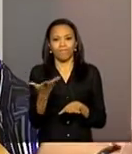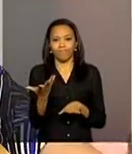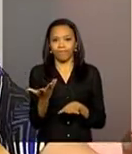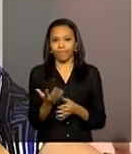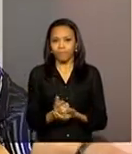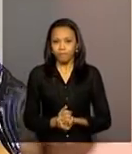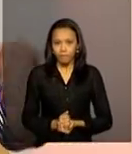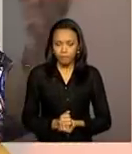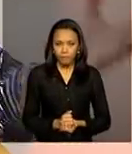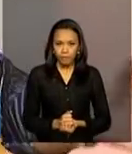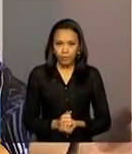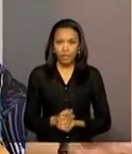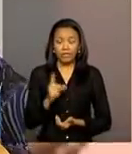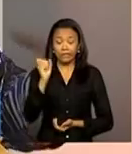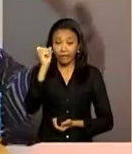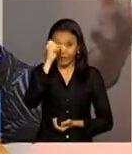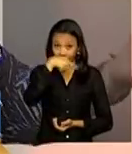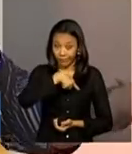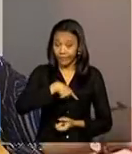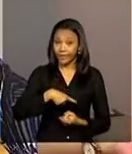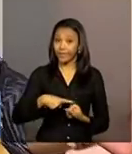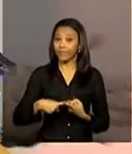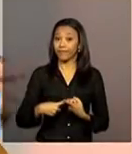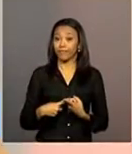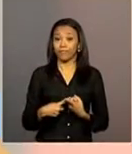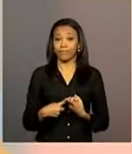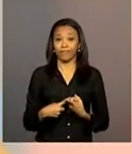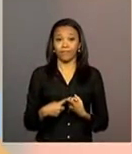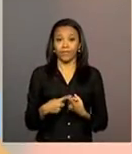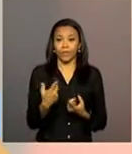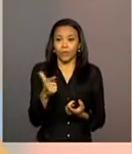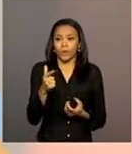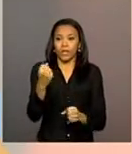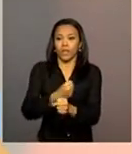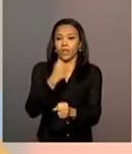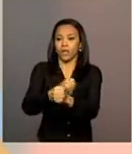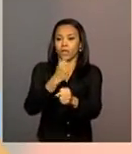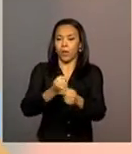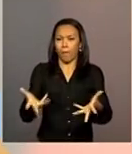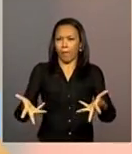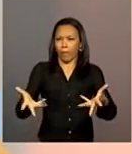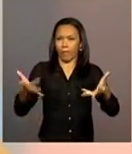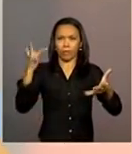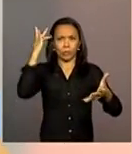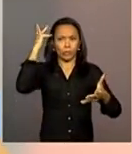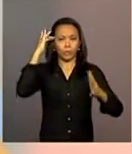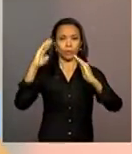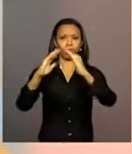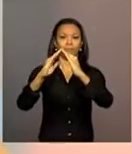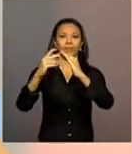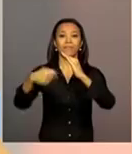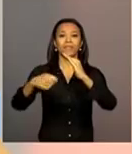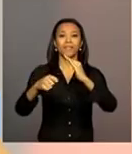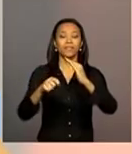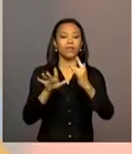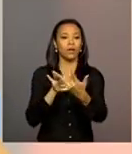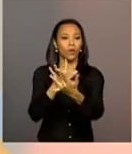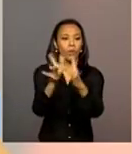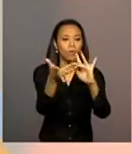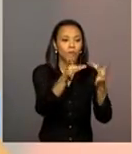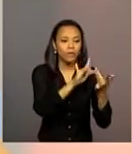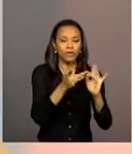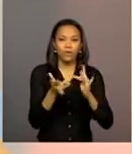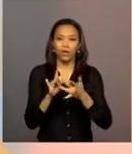eh edifícios sem muita construção É necessário uma articulação para a rede sócio